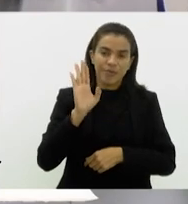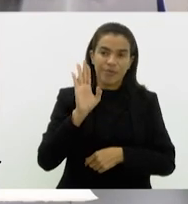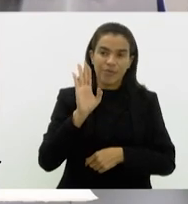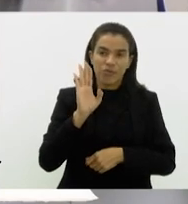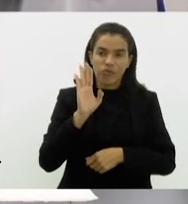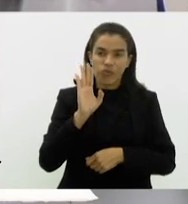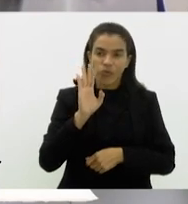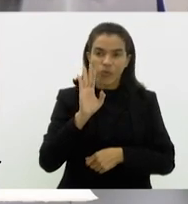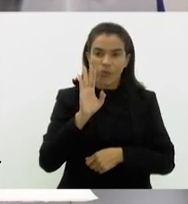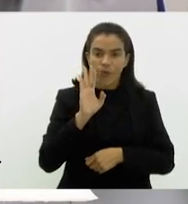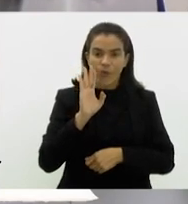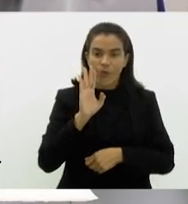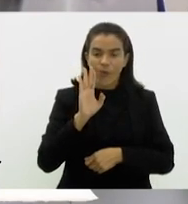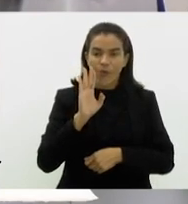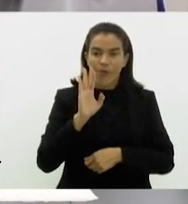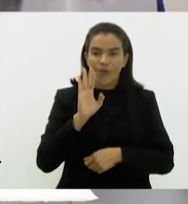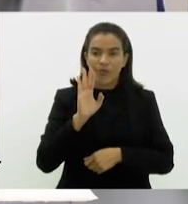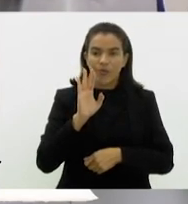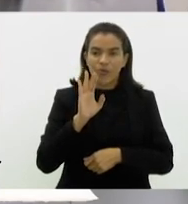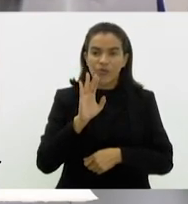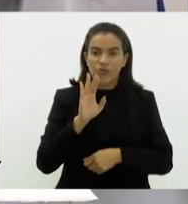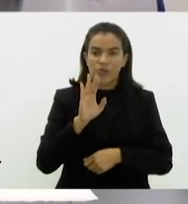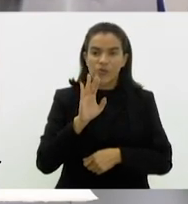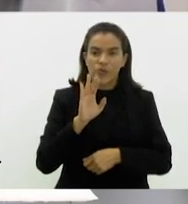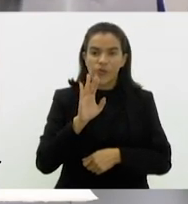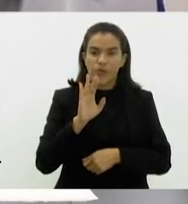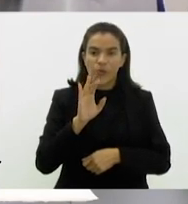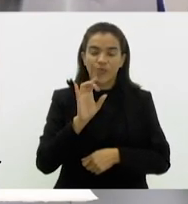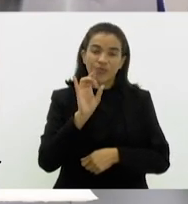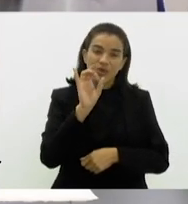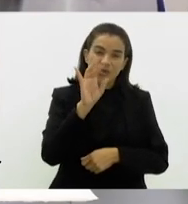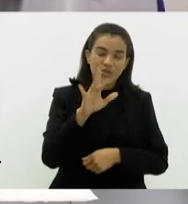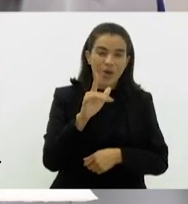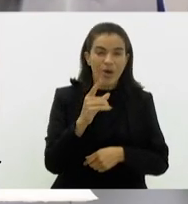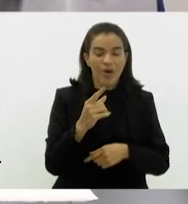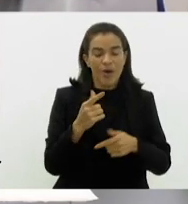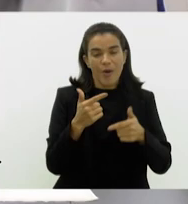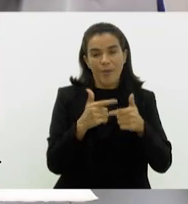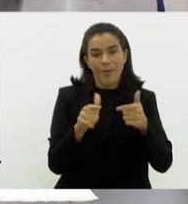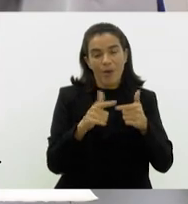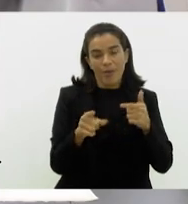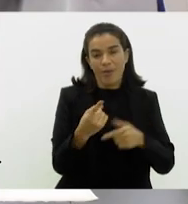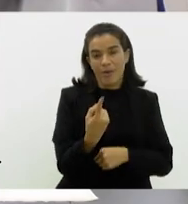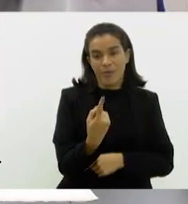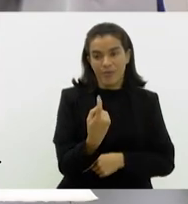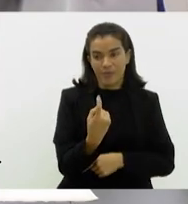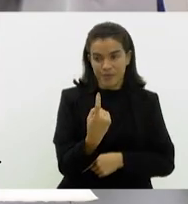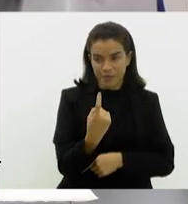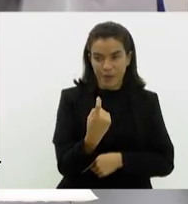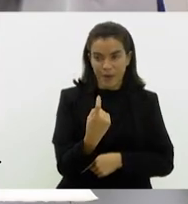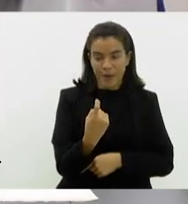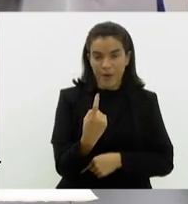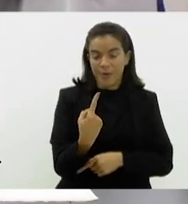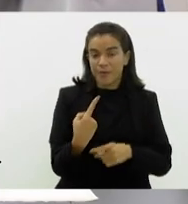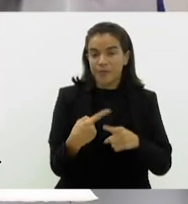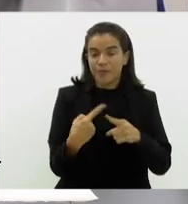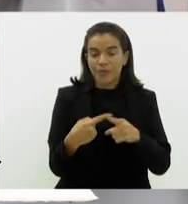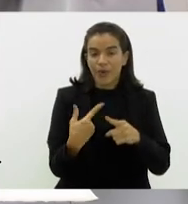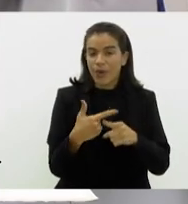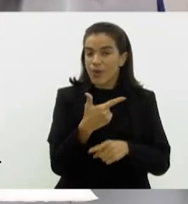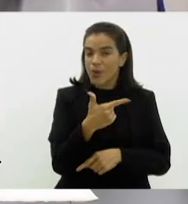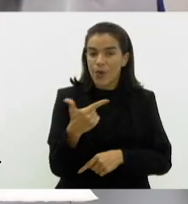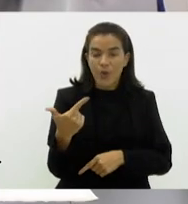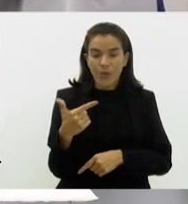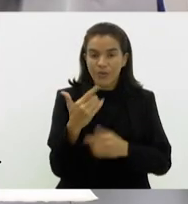Deputado Luiz Paulo, para discutir. Eu só vejo um problema nesse projeto. Porque ele não faz remissão